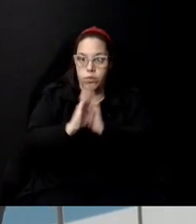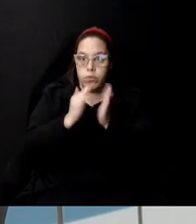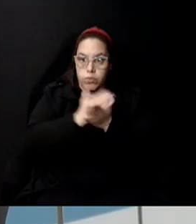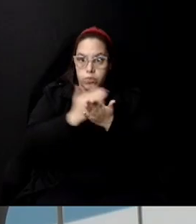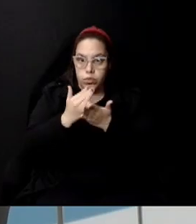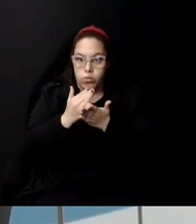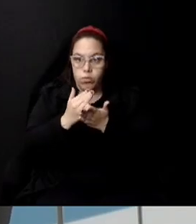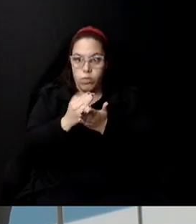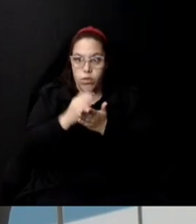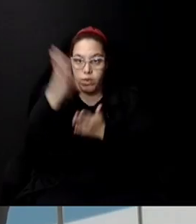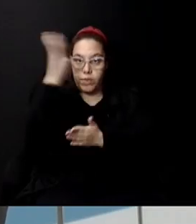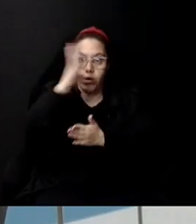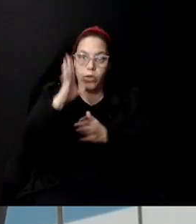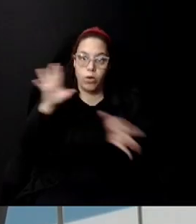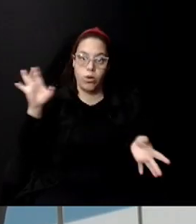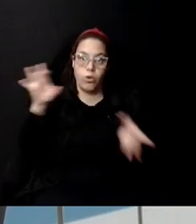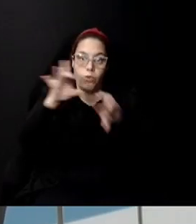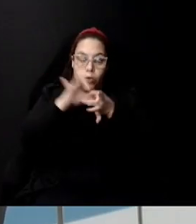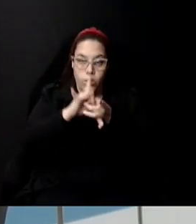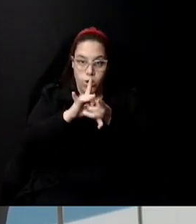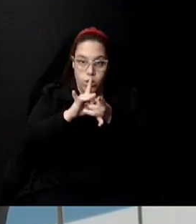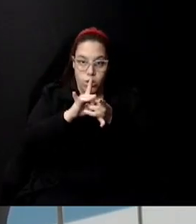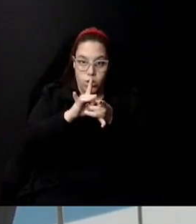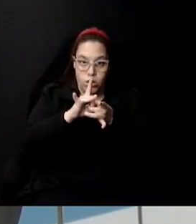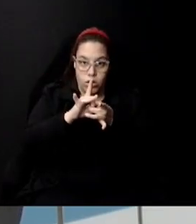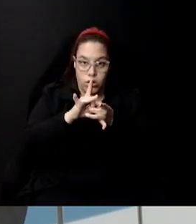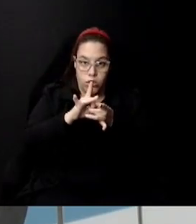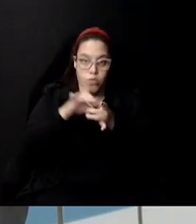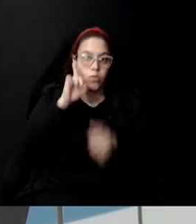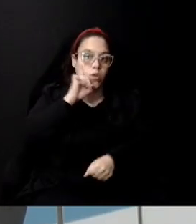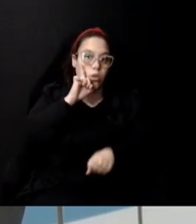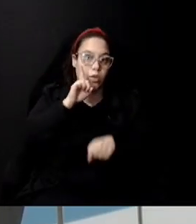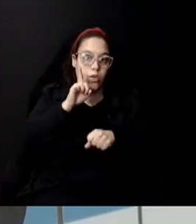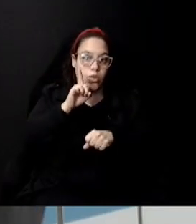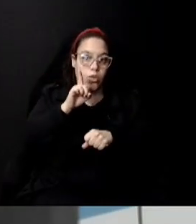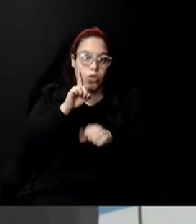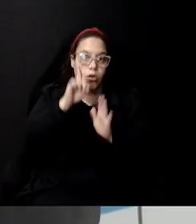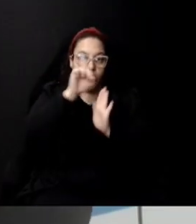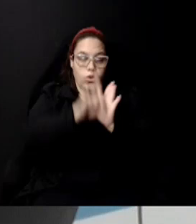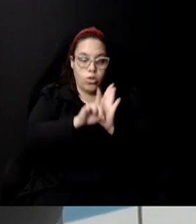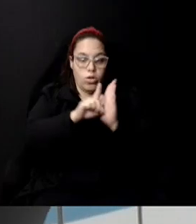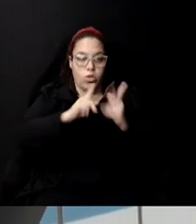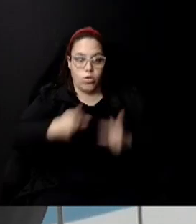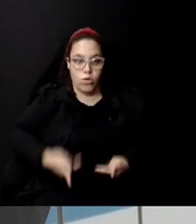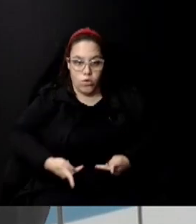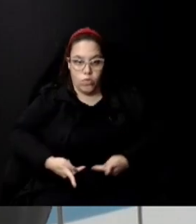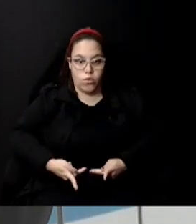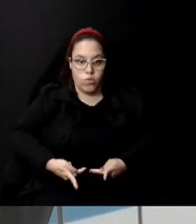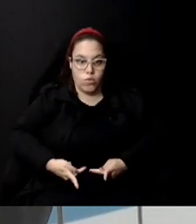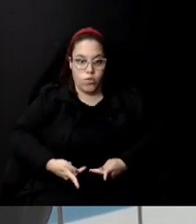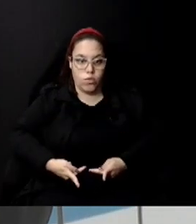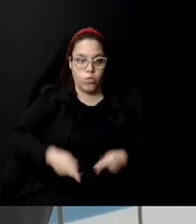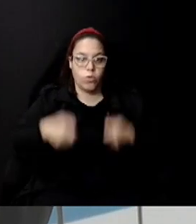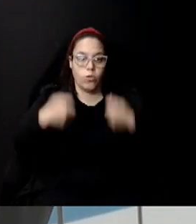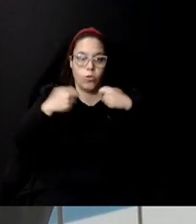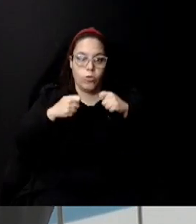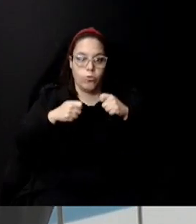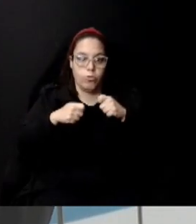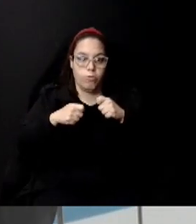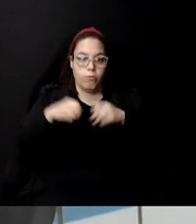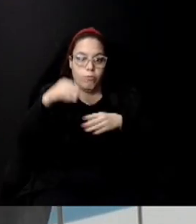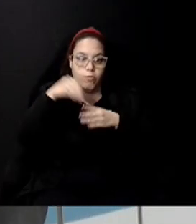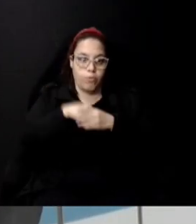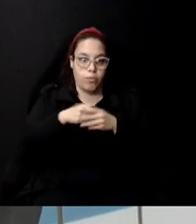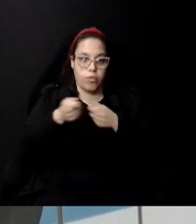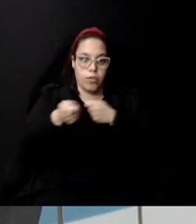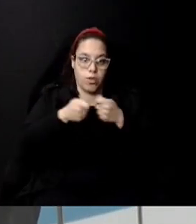se vinculou à Corte Interamericana de Direitos Humanos e viu a necessidade de ter um órgão interno para coordenar essa